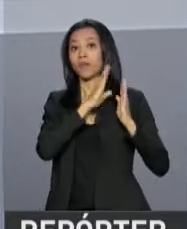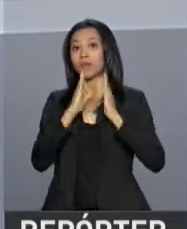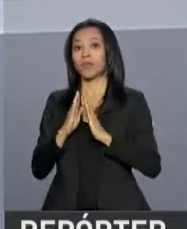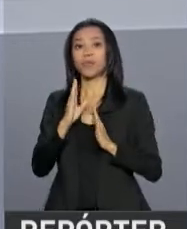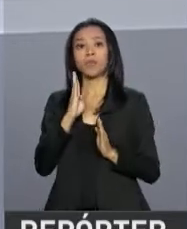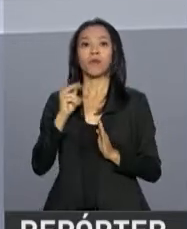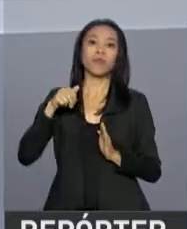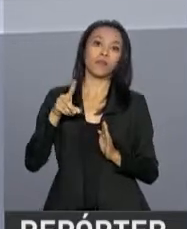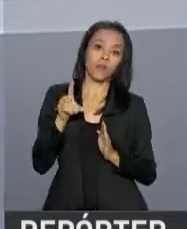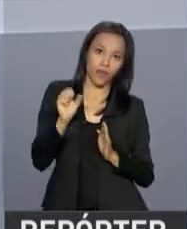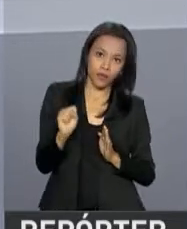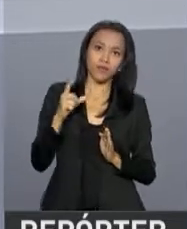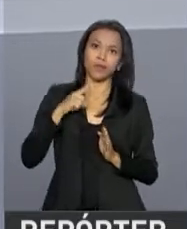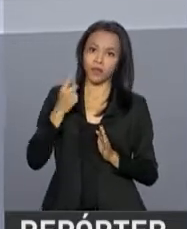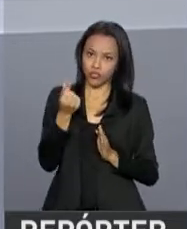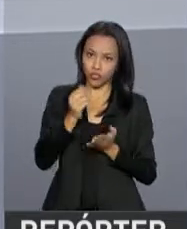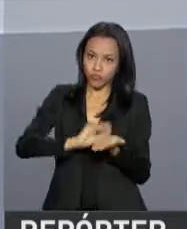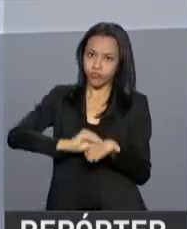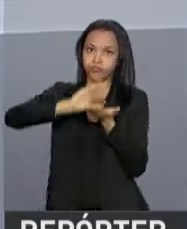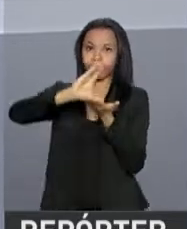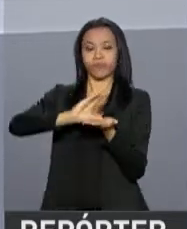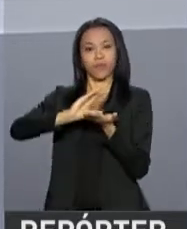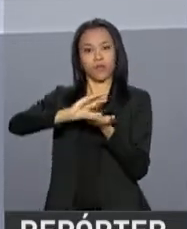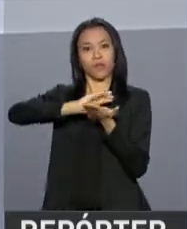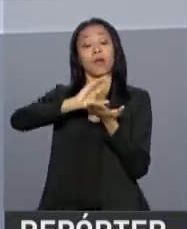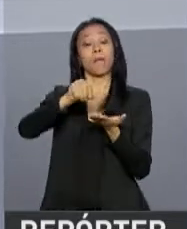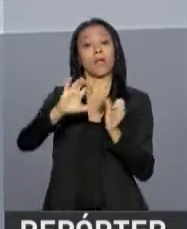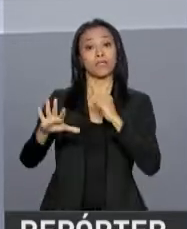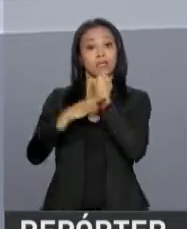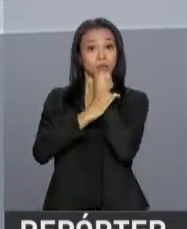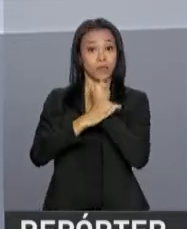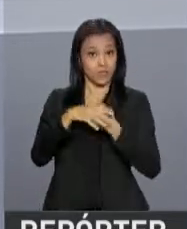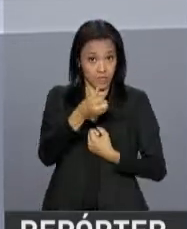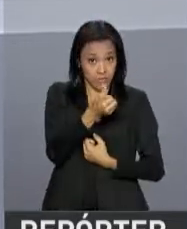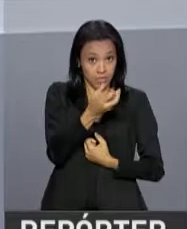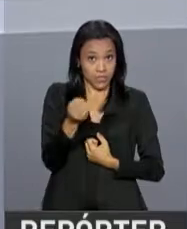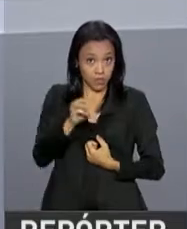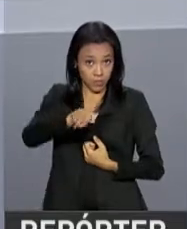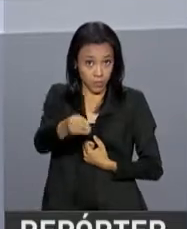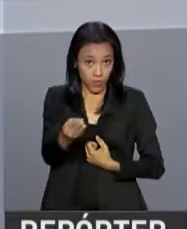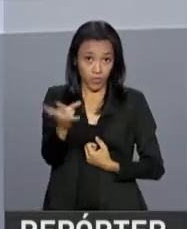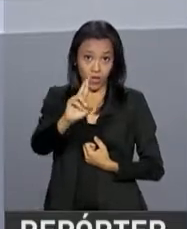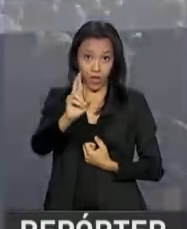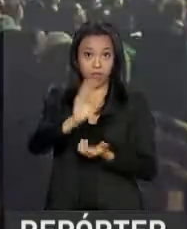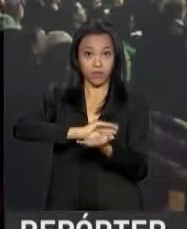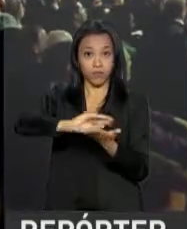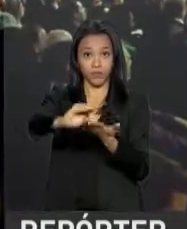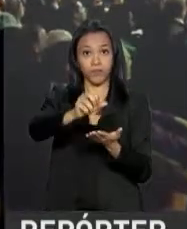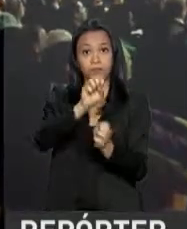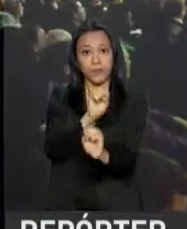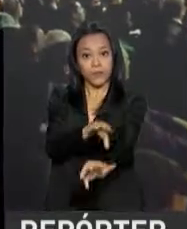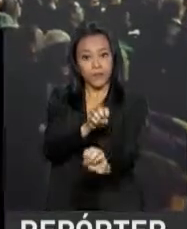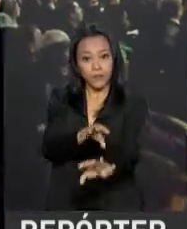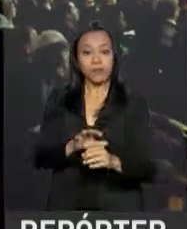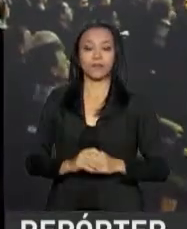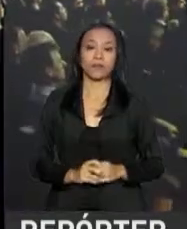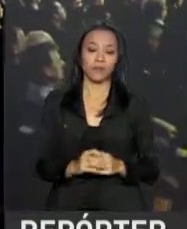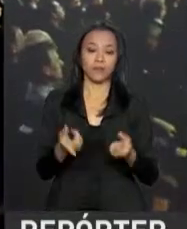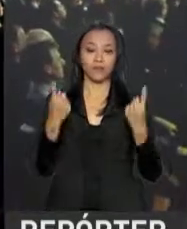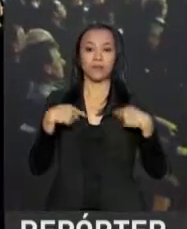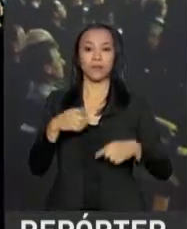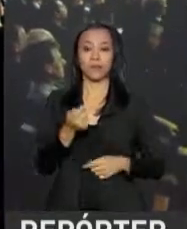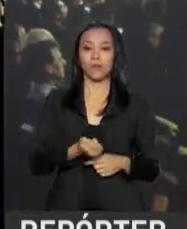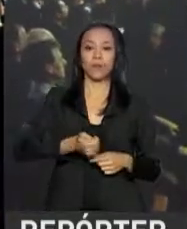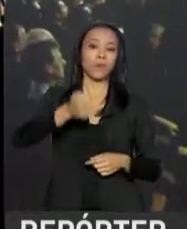recurso inclusive para aumentar a segurança e também 600 milhões de reais para a educação quase